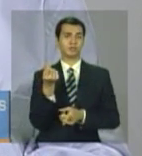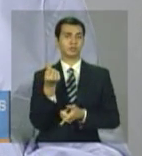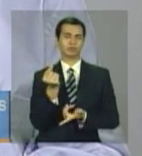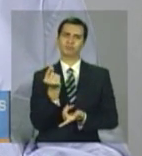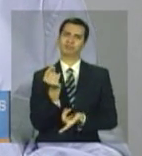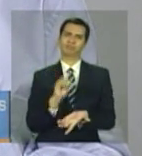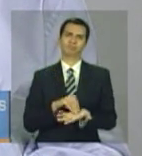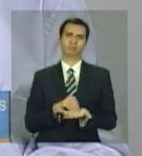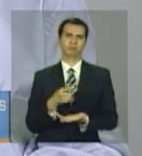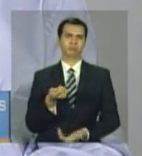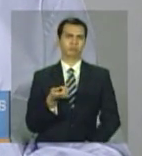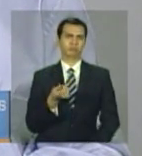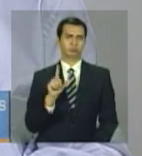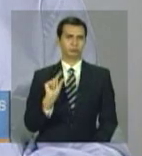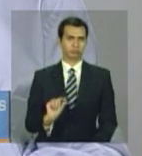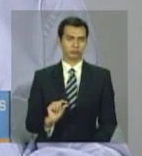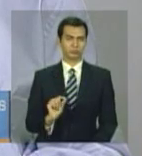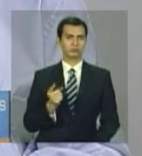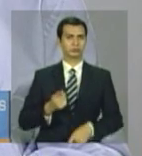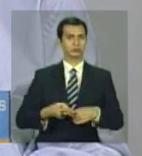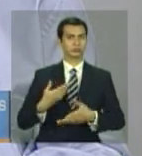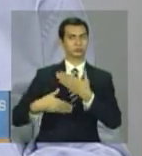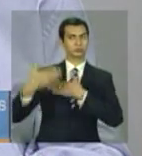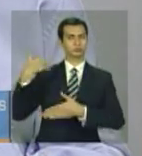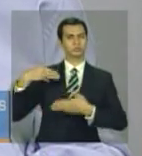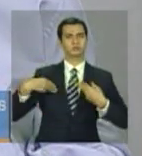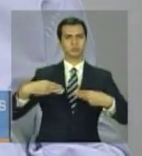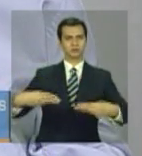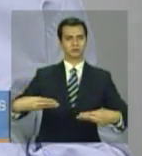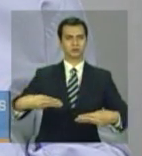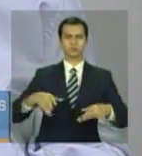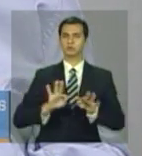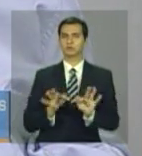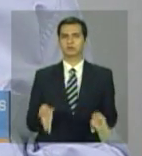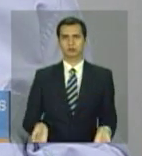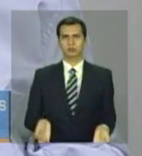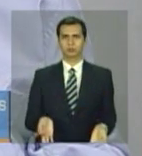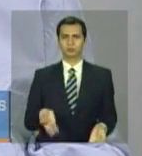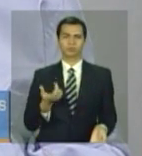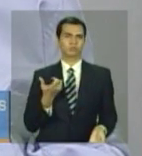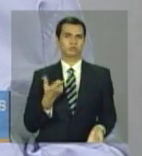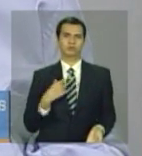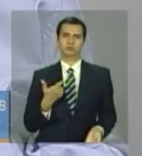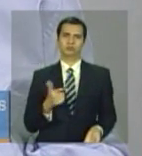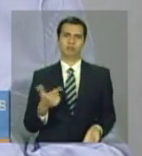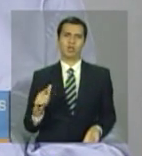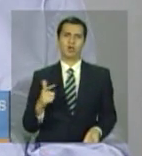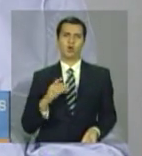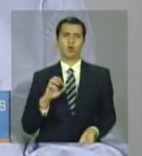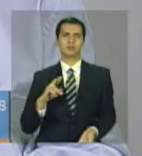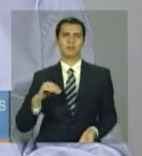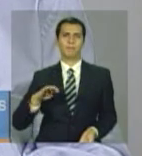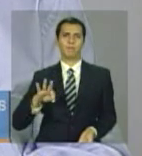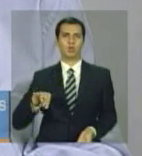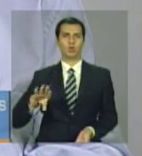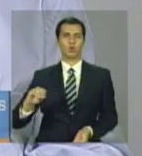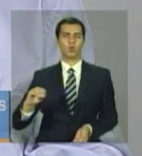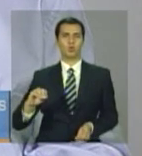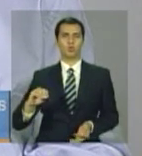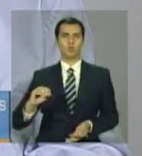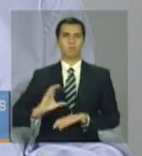ministério extraordinário, que você, no primeiro ano, você ainda não tinha nenhum. Praticamente um orçamento montado de acordo com as suas